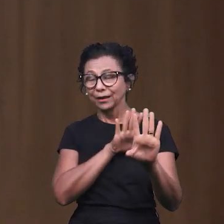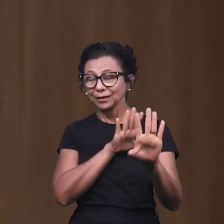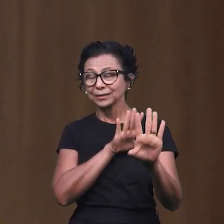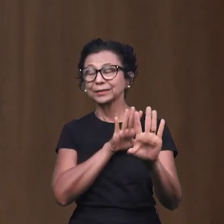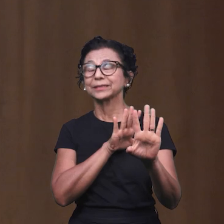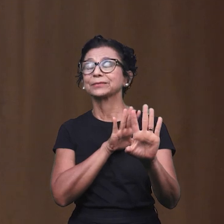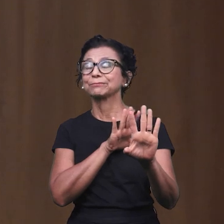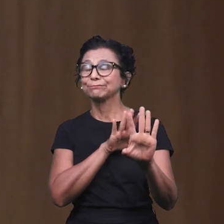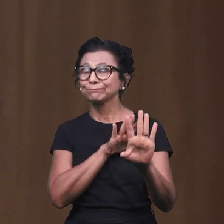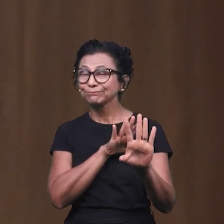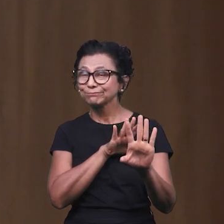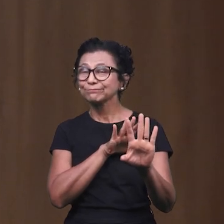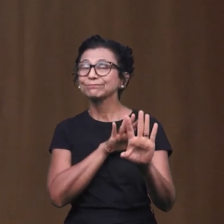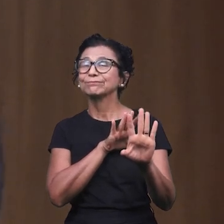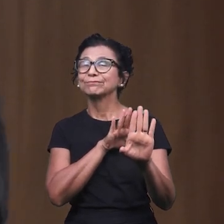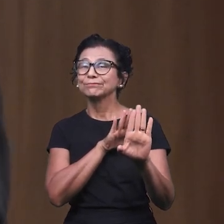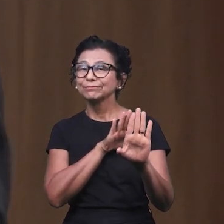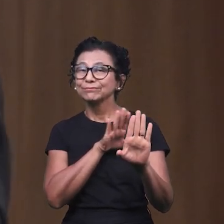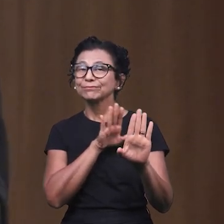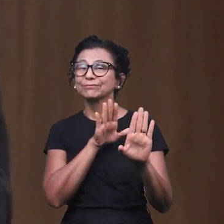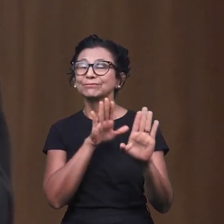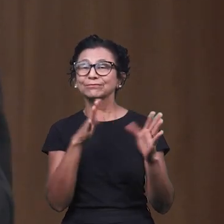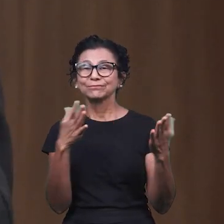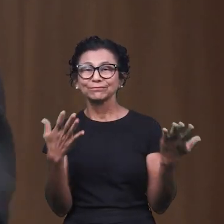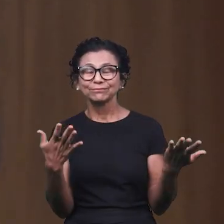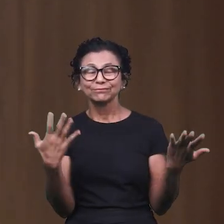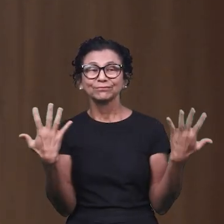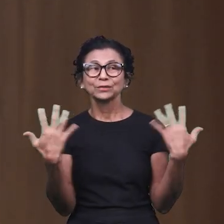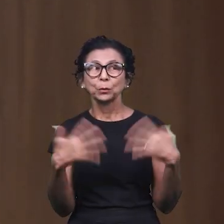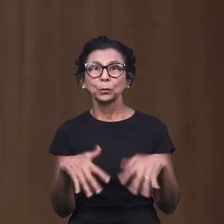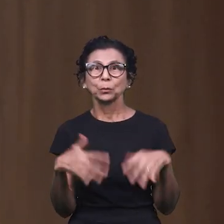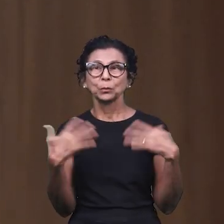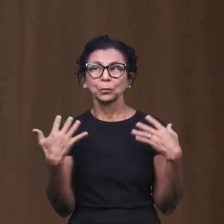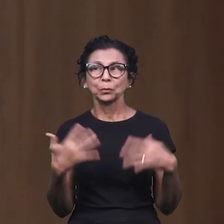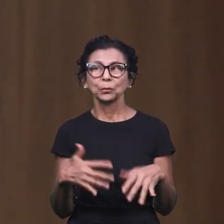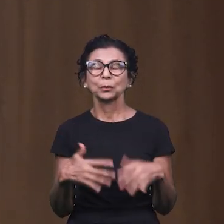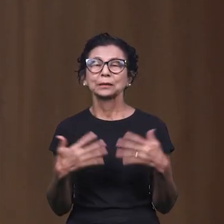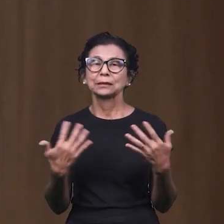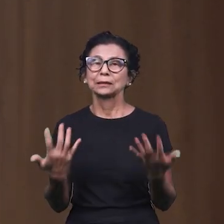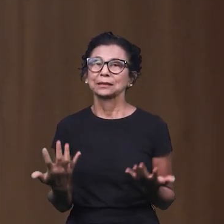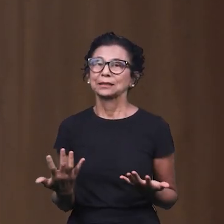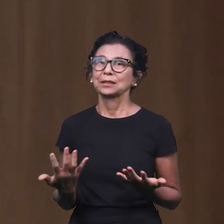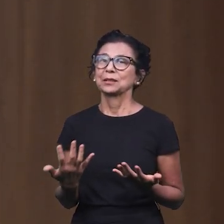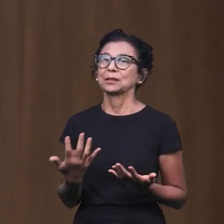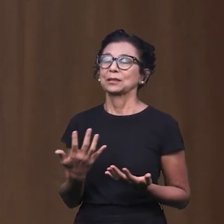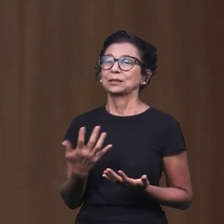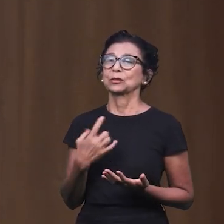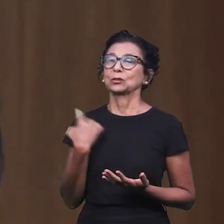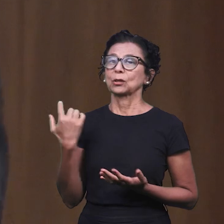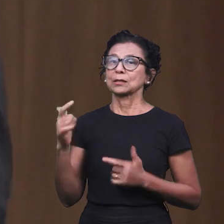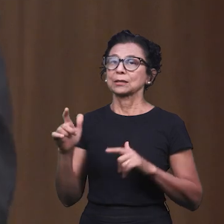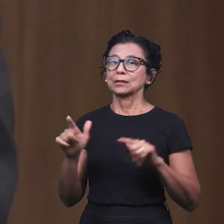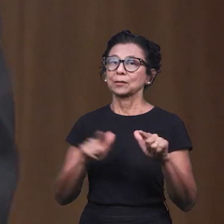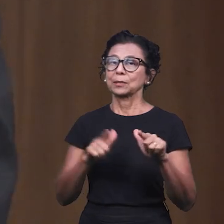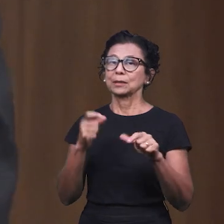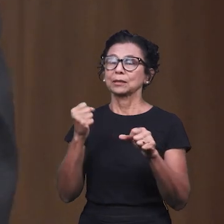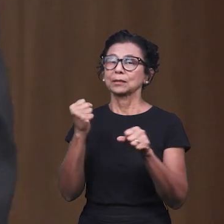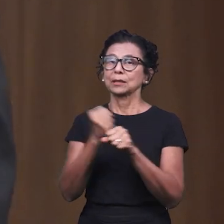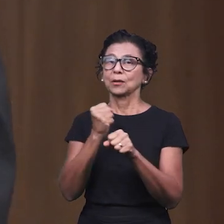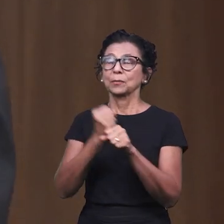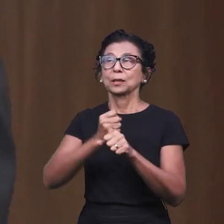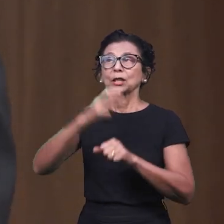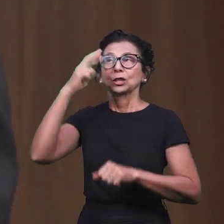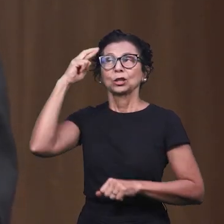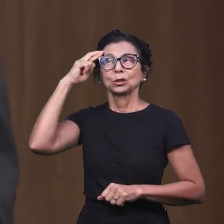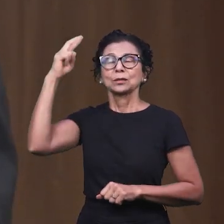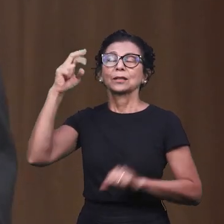eternidade, que é do Evangelho eterno, que é com ele que nós temos grandes experiências, e surgiu no nosso meio